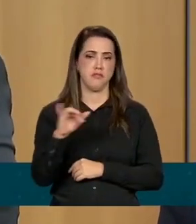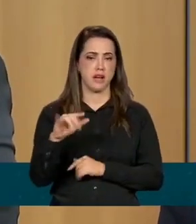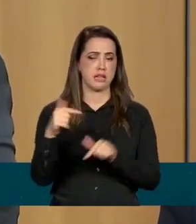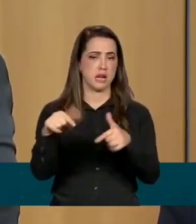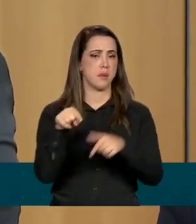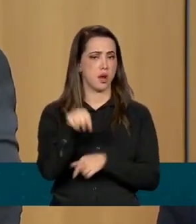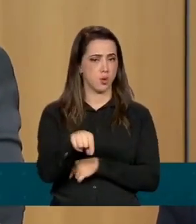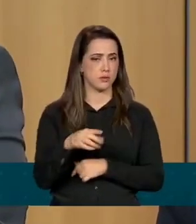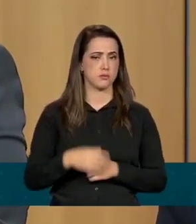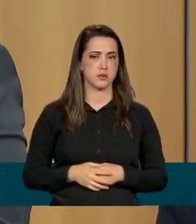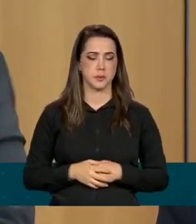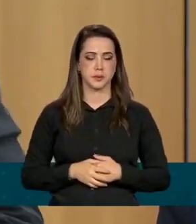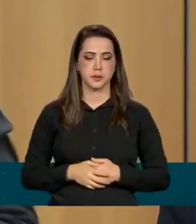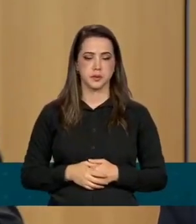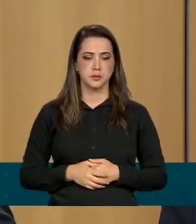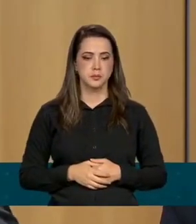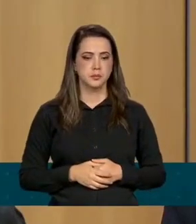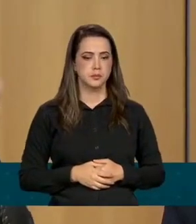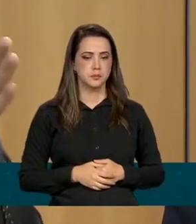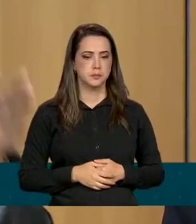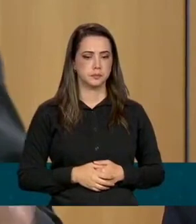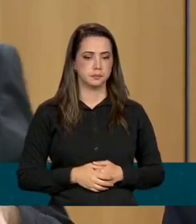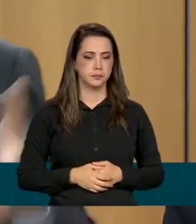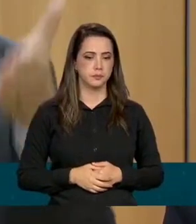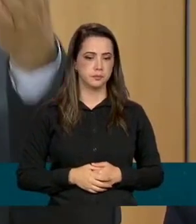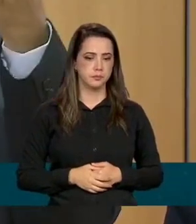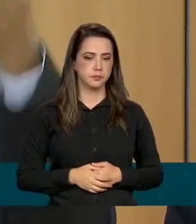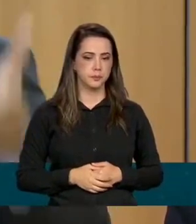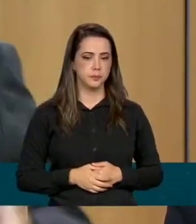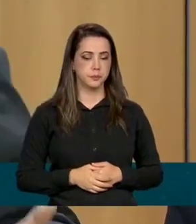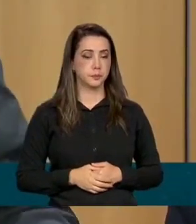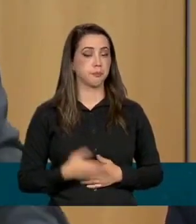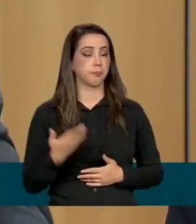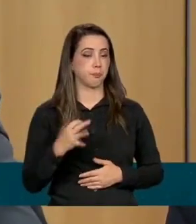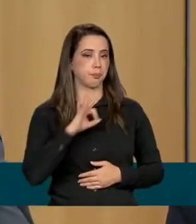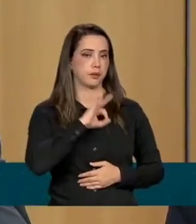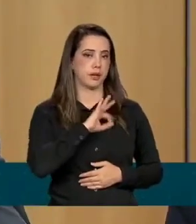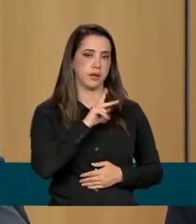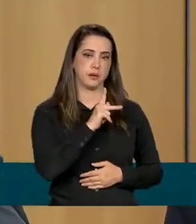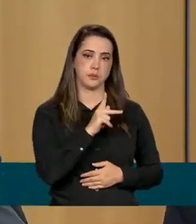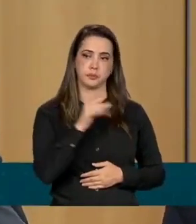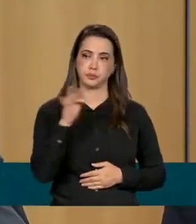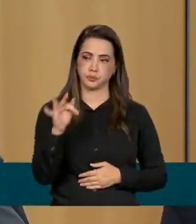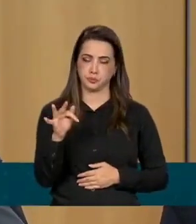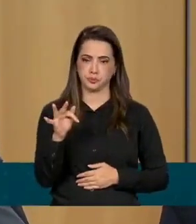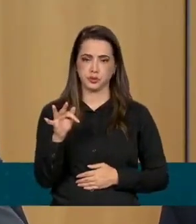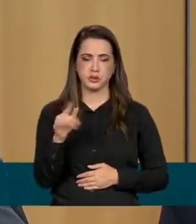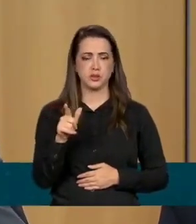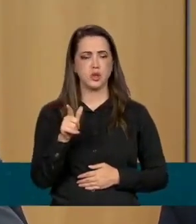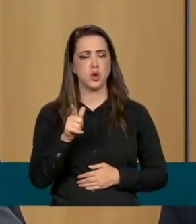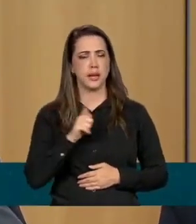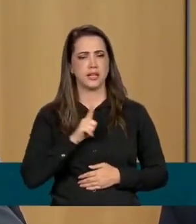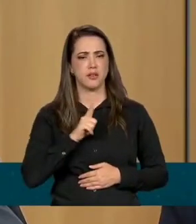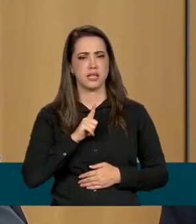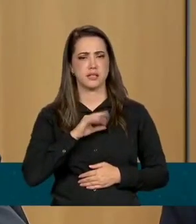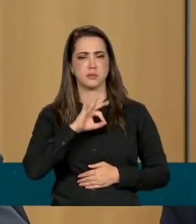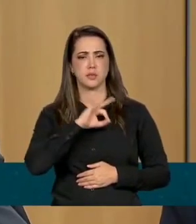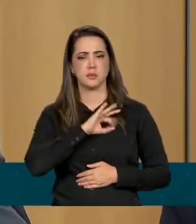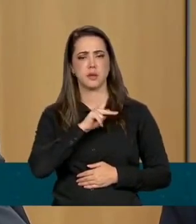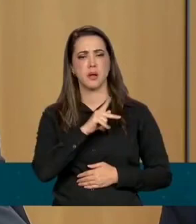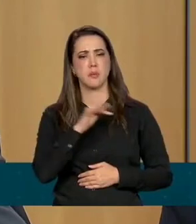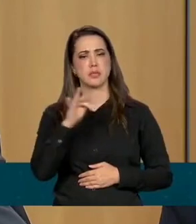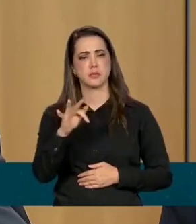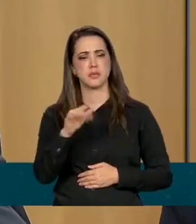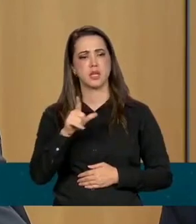agir em relação a esse grupo. A Polícia Federal tem um inquérito específico sobre nazismo e neonazismo, que eu determinei